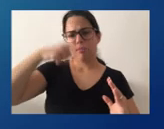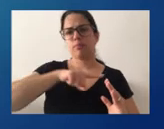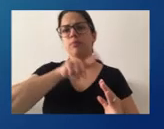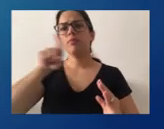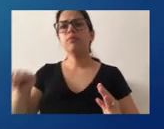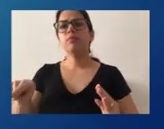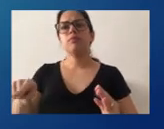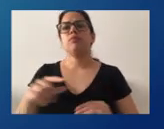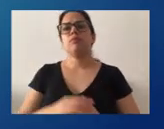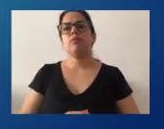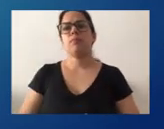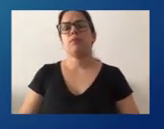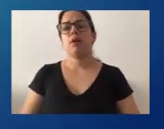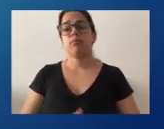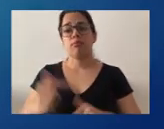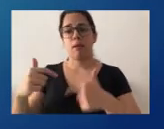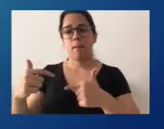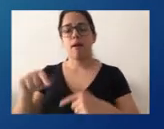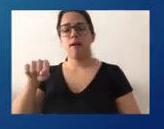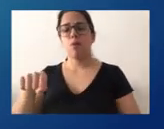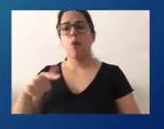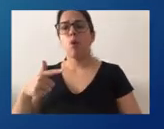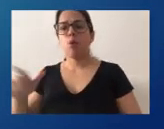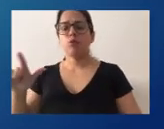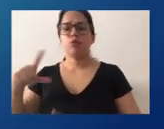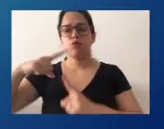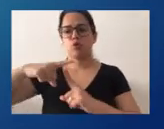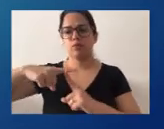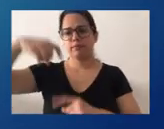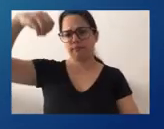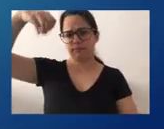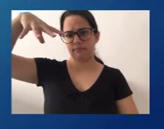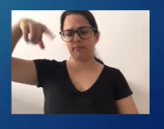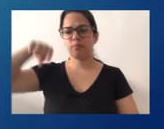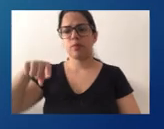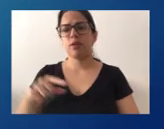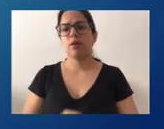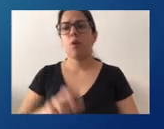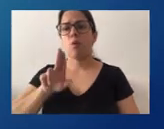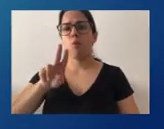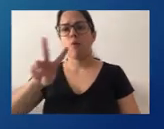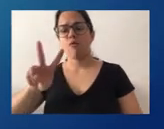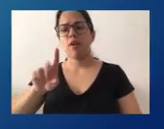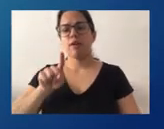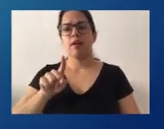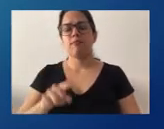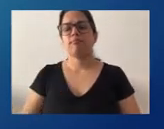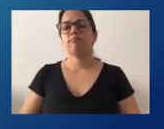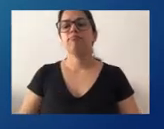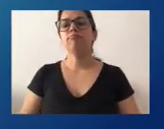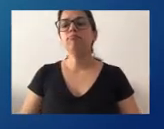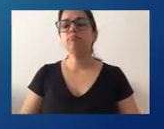enquanto se está trabalhando aqui na capela, e a lâmpada UV, que é chamada de lâmpada germicida. Quando vai